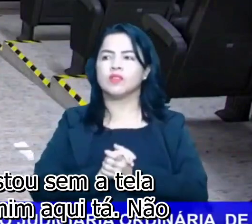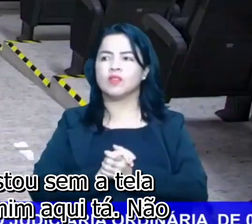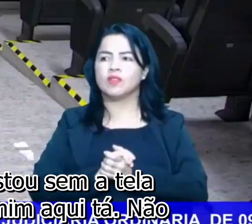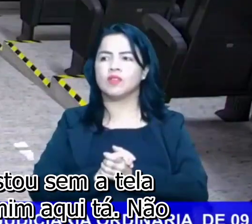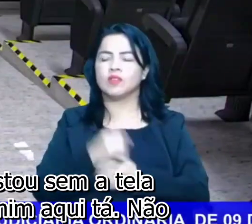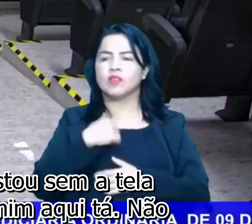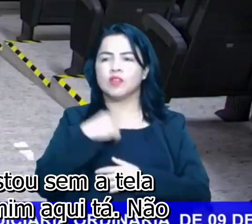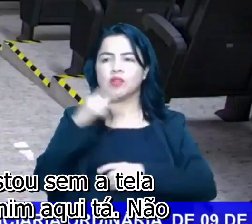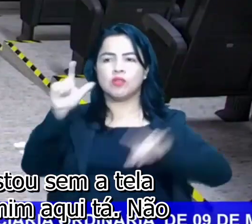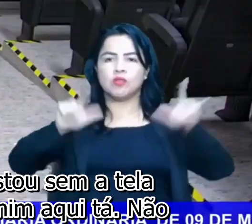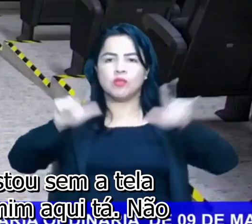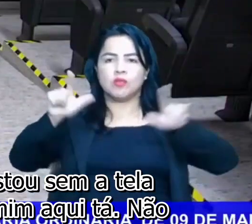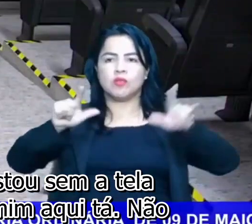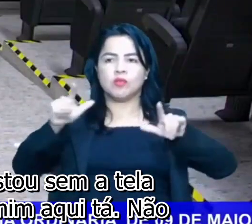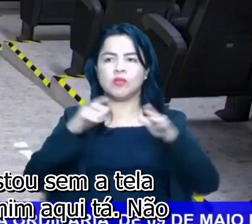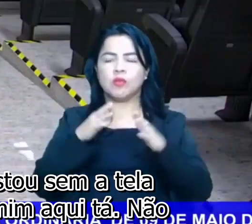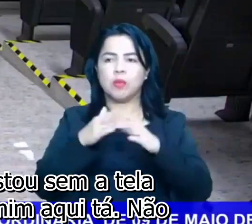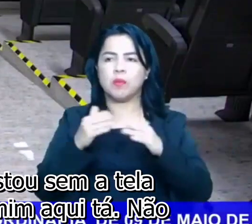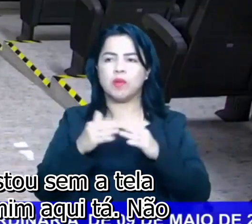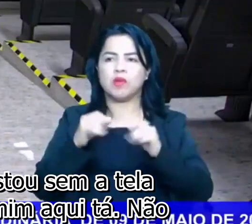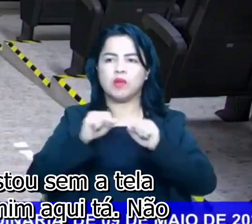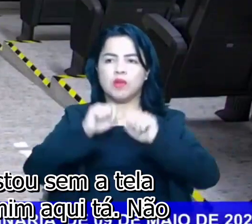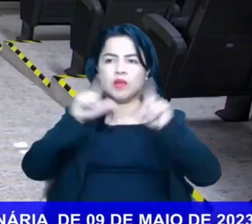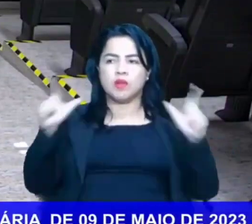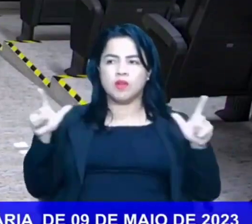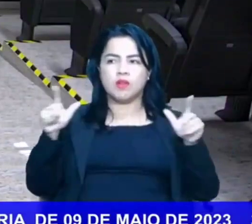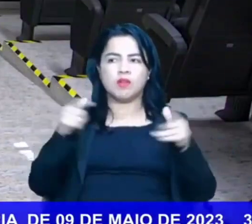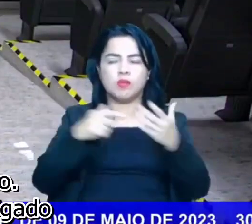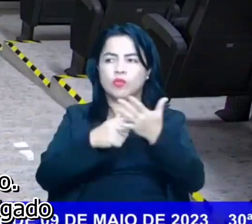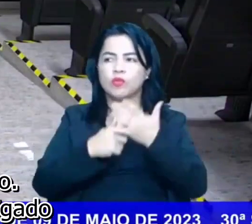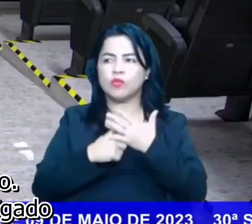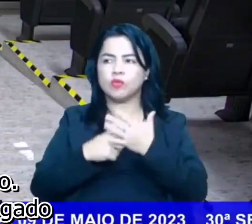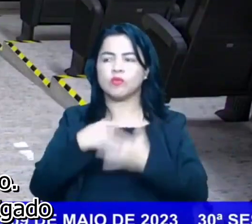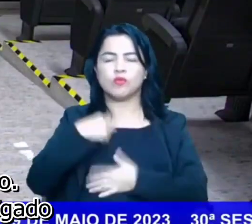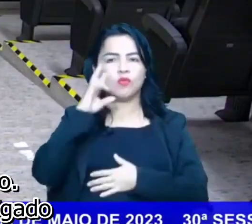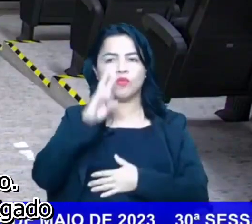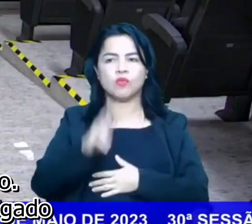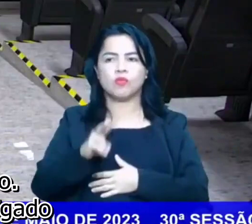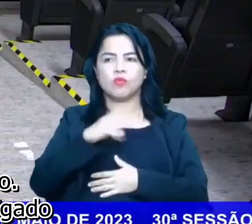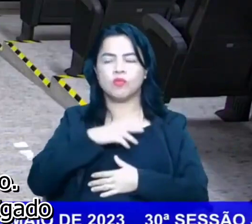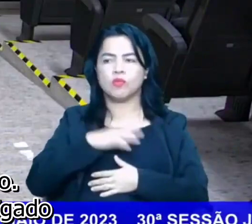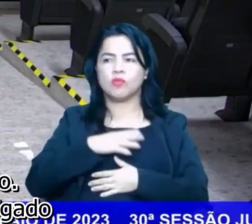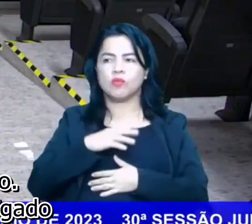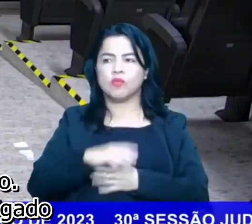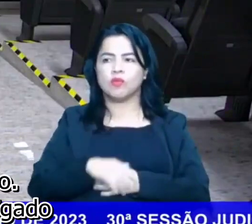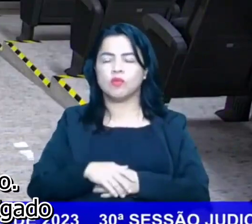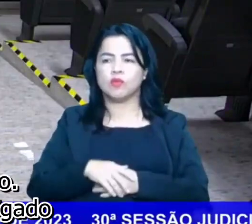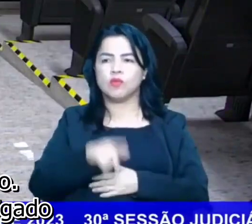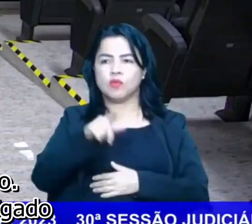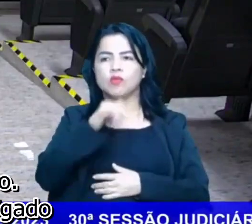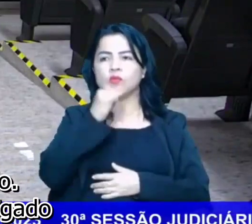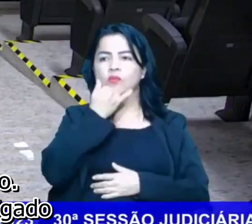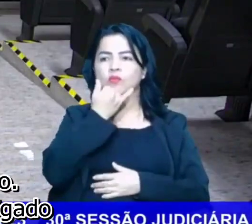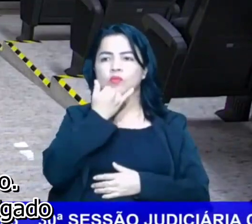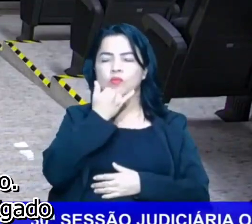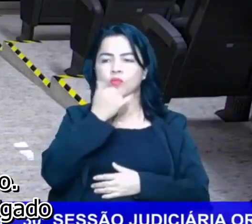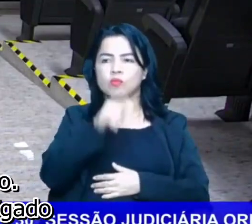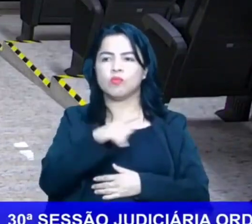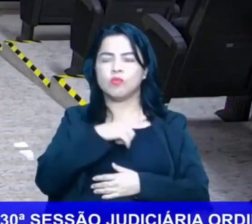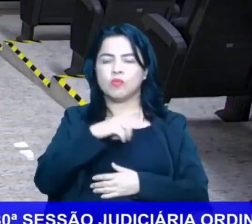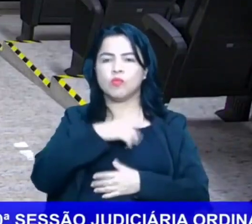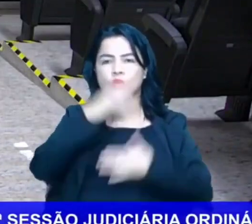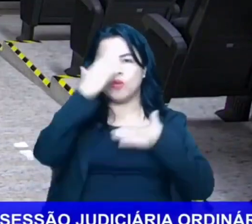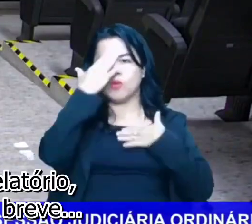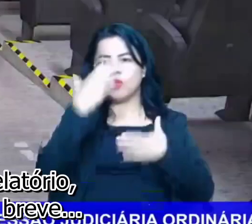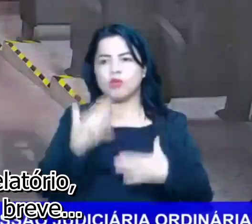eu estou em sem a seus tela aqui, eu lugares, preciso a nas tela que não está tribunas, aparecendo para mim aqui, ao tá? lado direito, Eu não estou vendo aqui. Doutor desembargador Pablo, Orlando perdão. Vossa Vasconcelos, Excelência está no com a palavra. tribunal